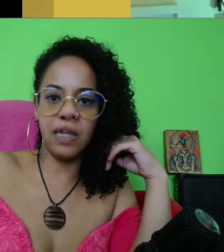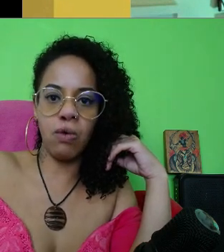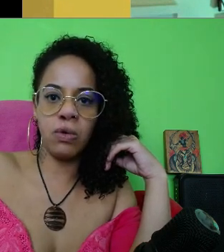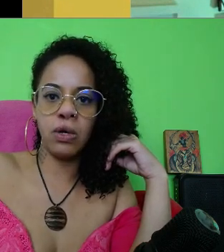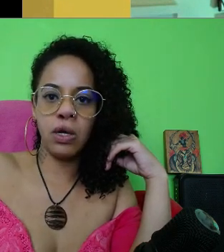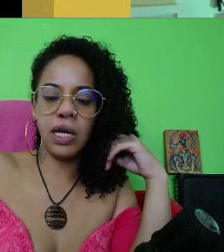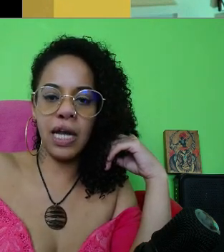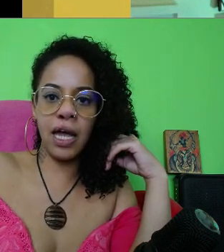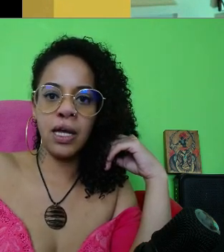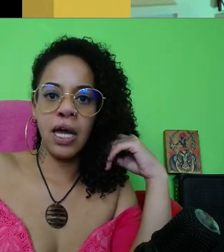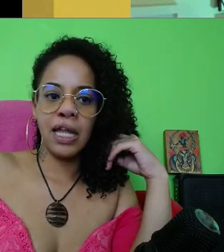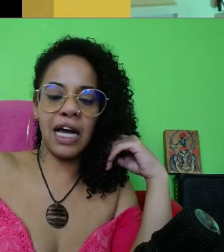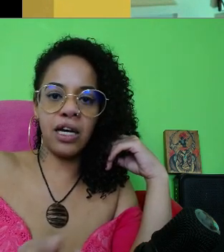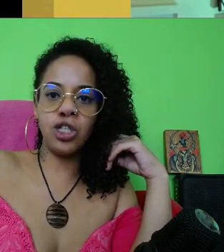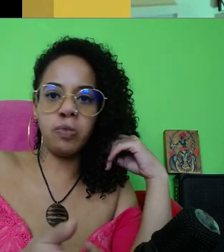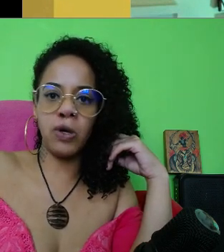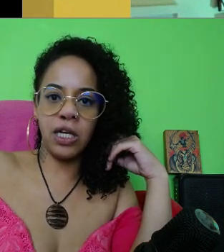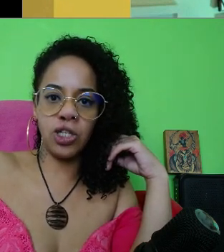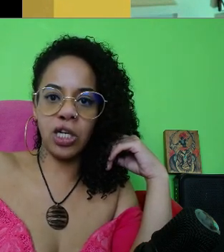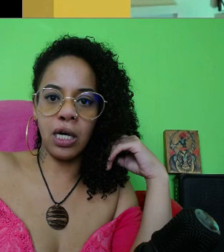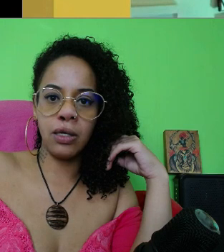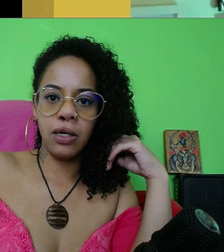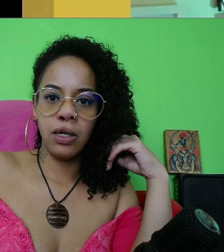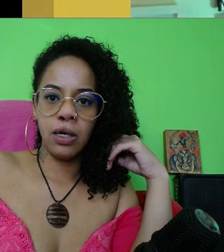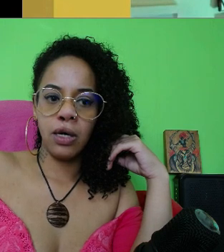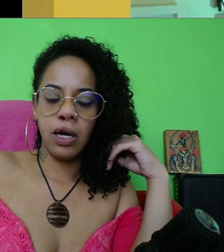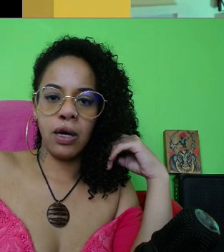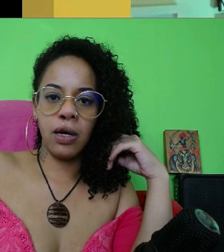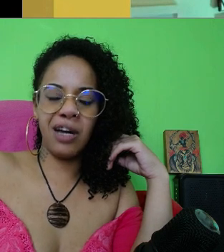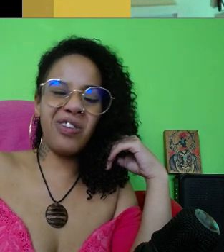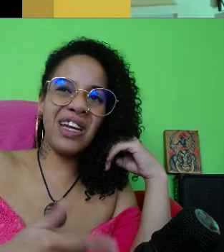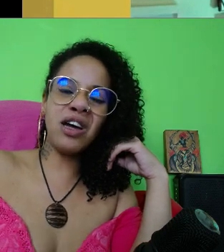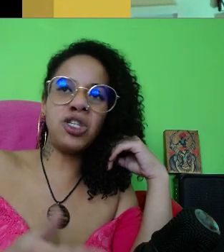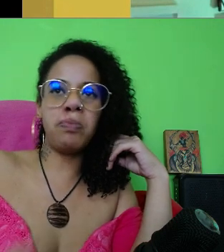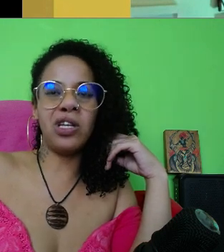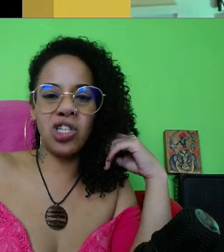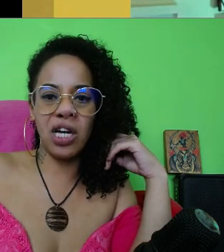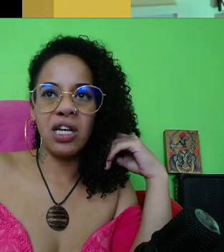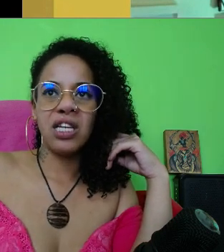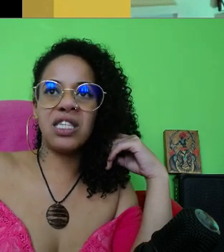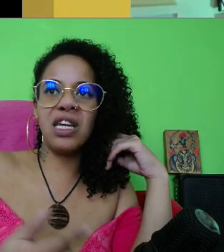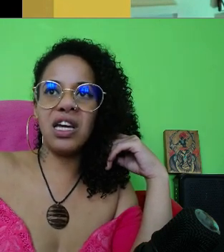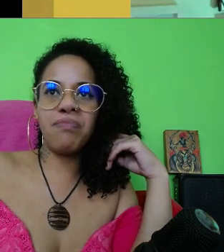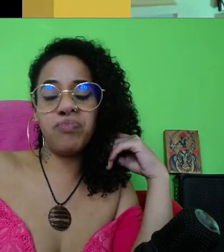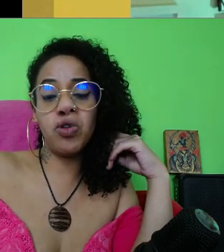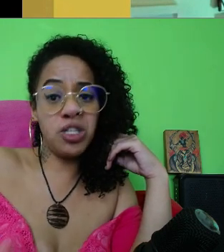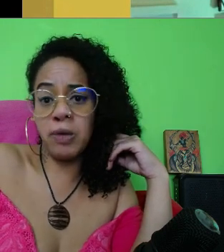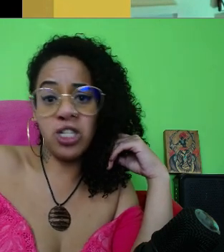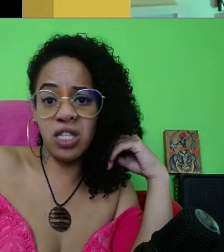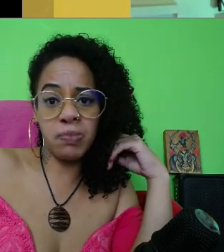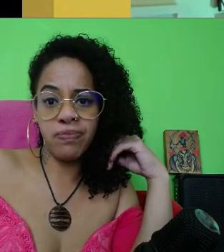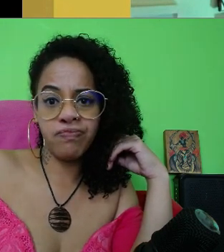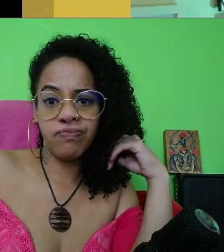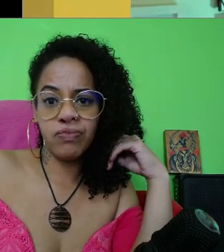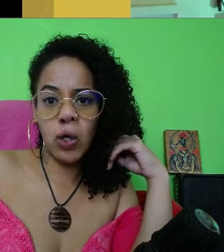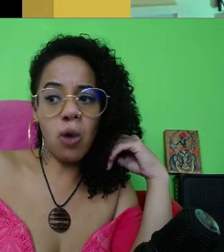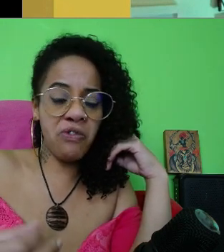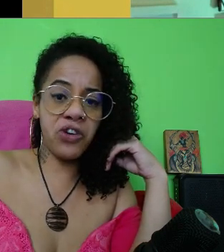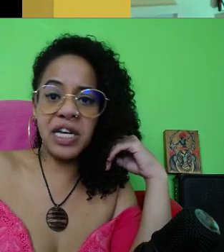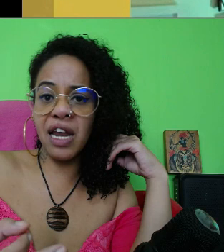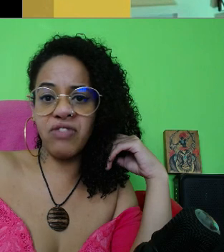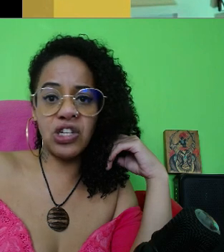repetição né da anti política não é nem anti política seria do anticontismo